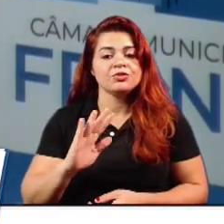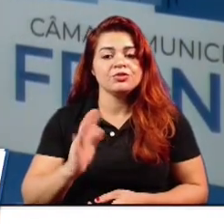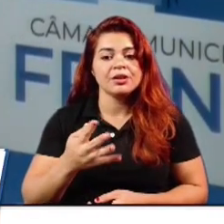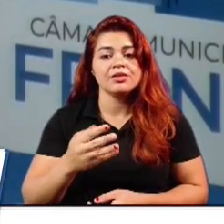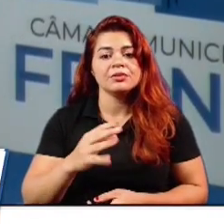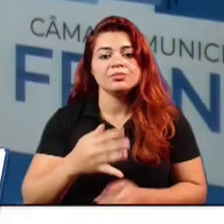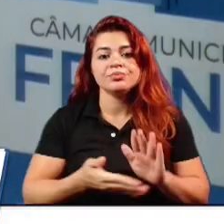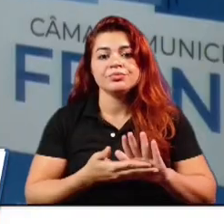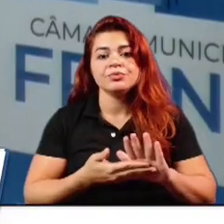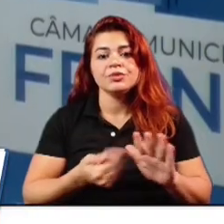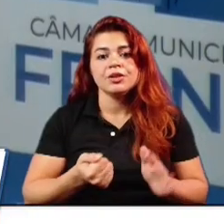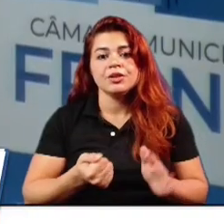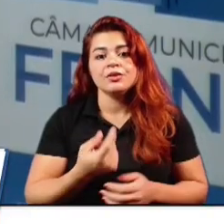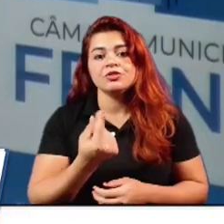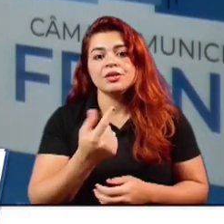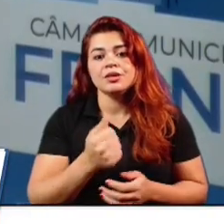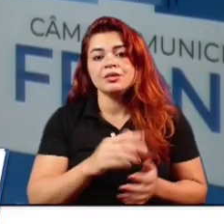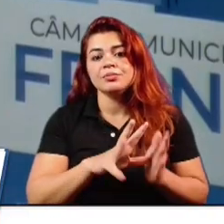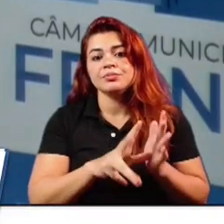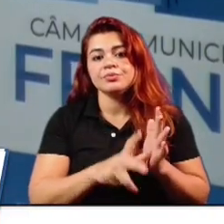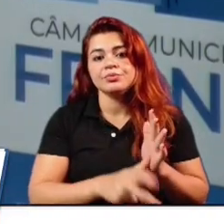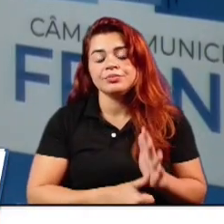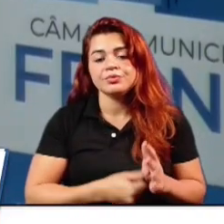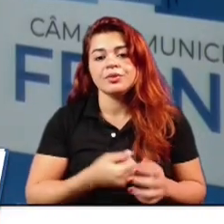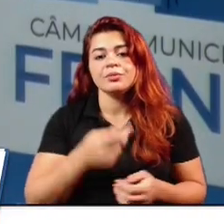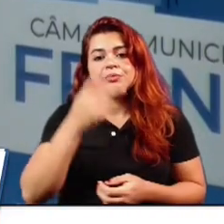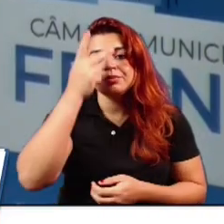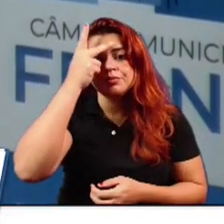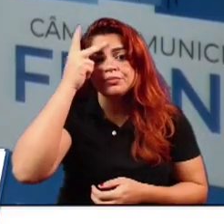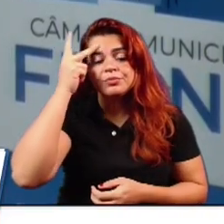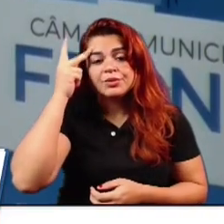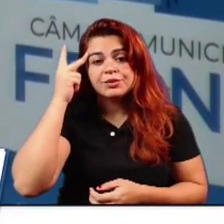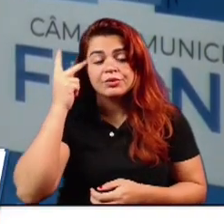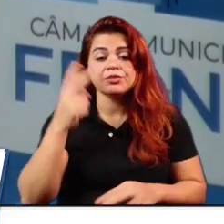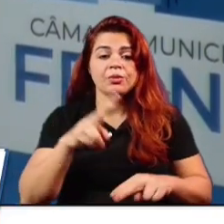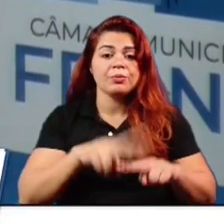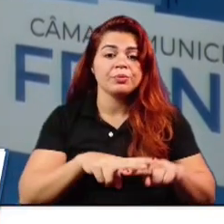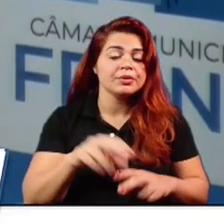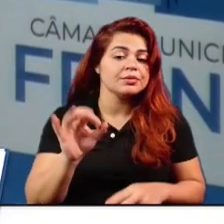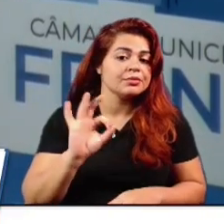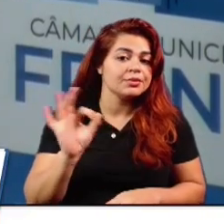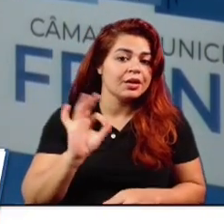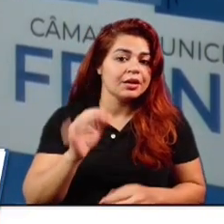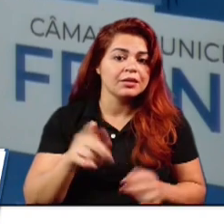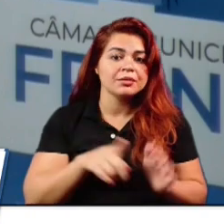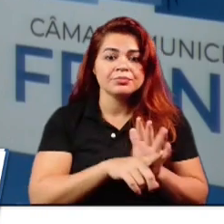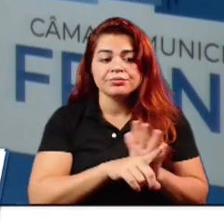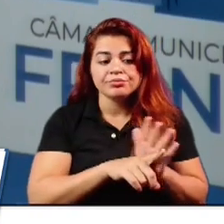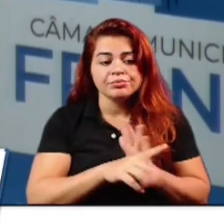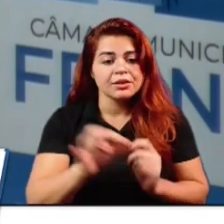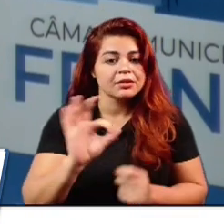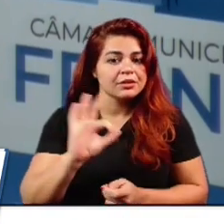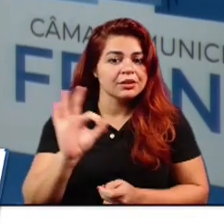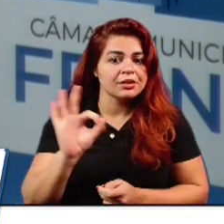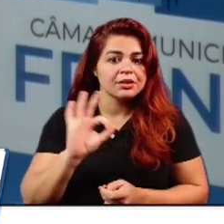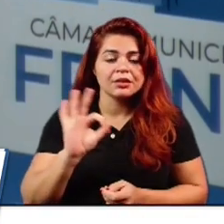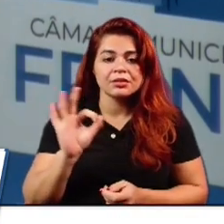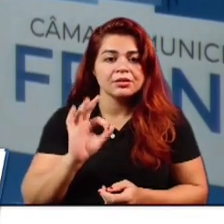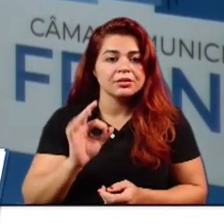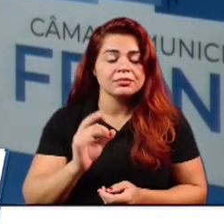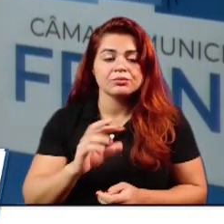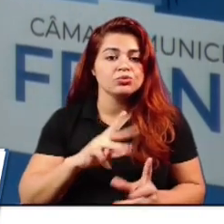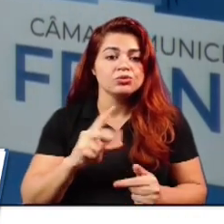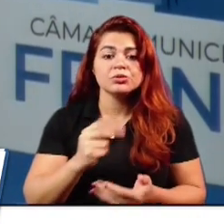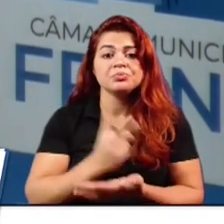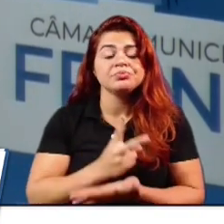foi indiciado, ninguém foi investigado, e continua tudo do que era antes, infelizmente. Mas